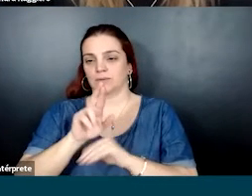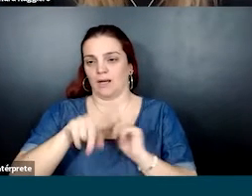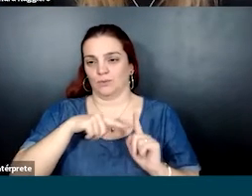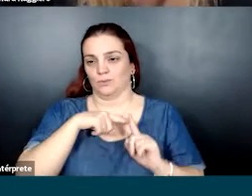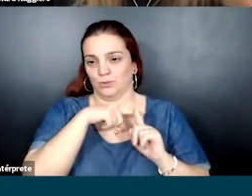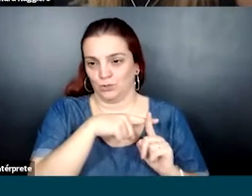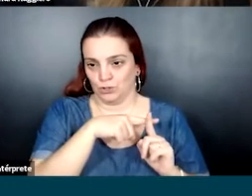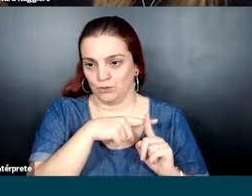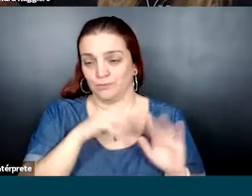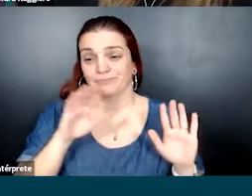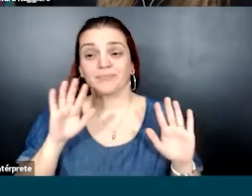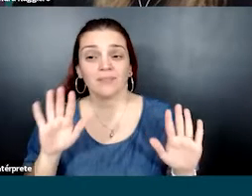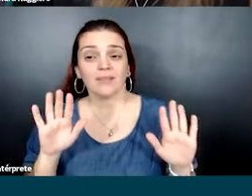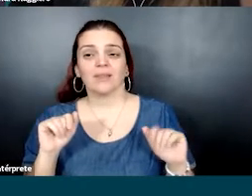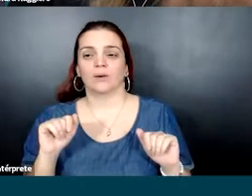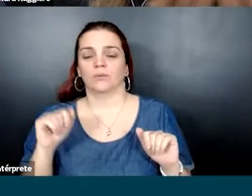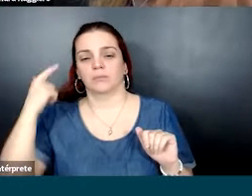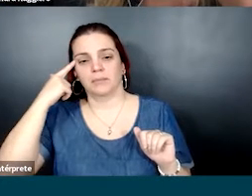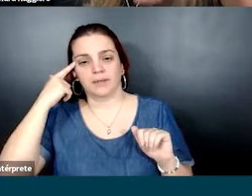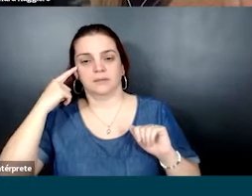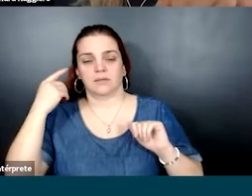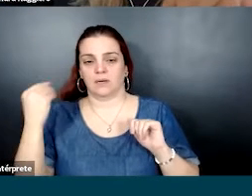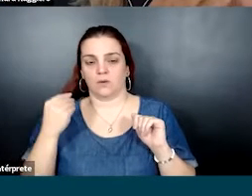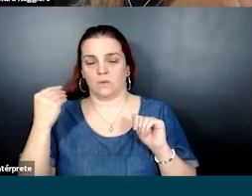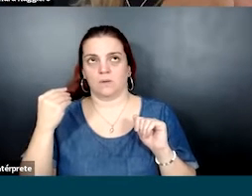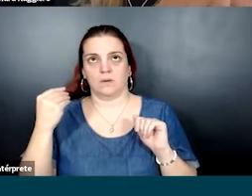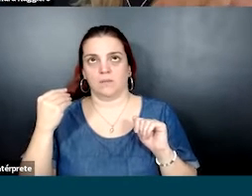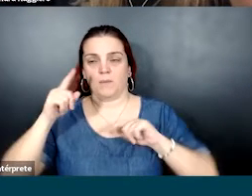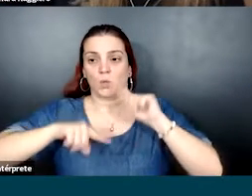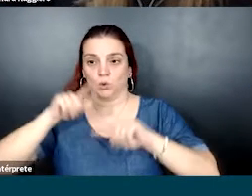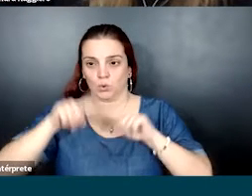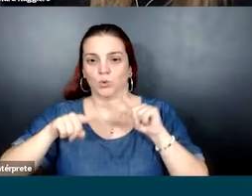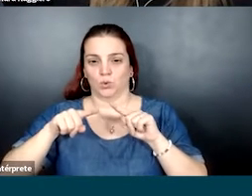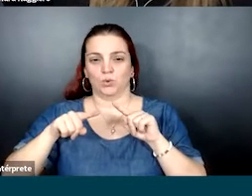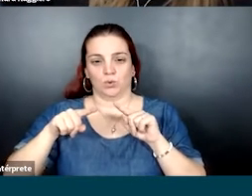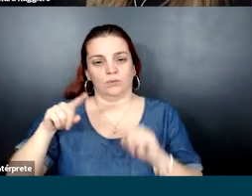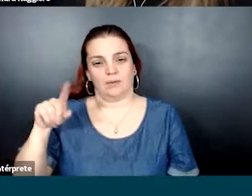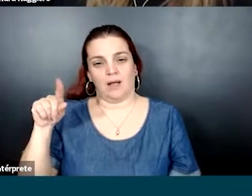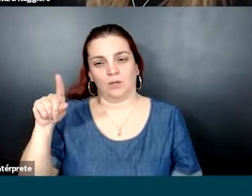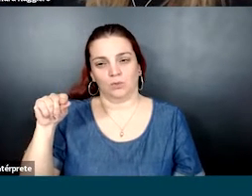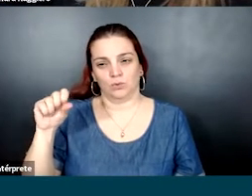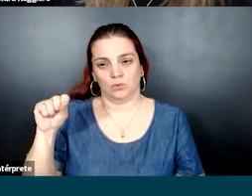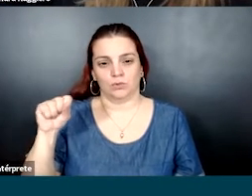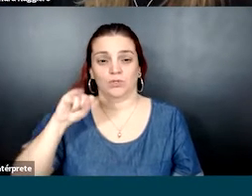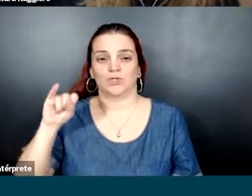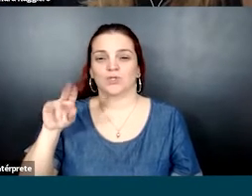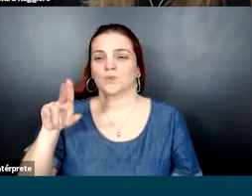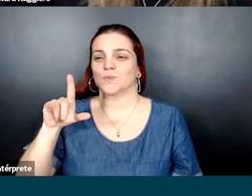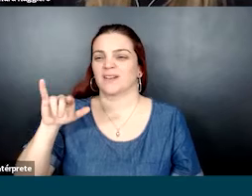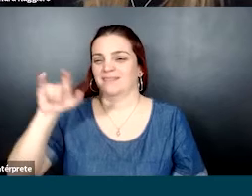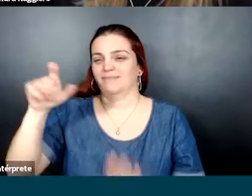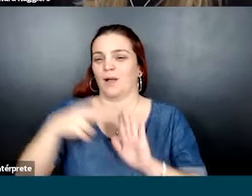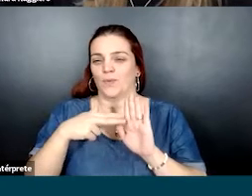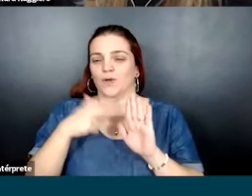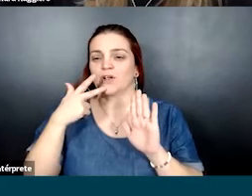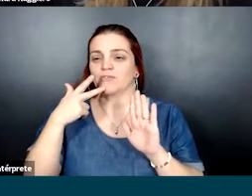resultados. Então, trazendo um pouco para o nosso foco aqui de produtos de dados, quando Julie Wall nos coloca ao longo